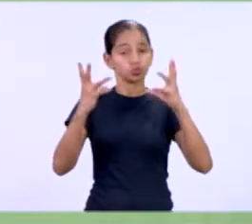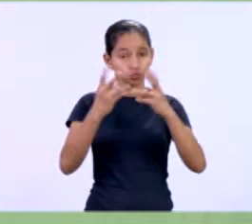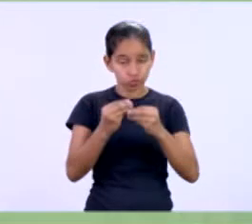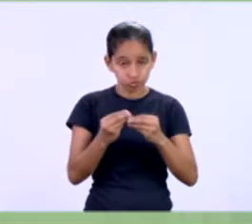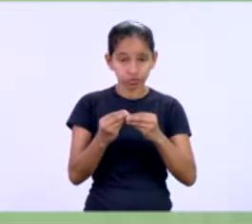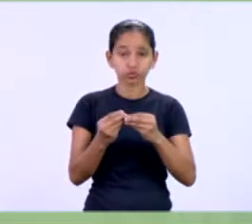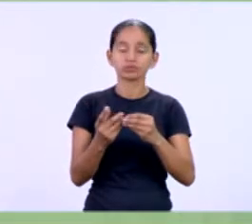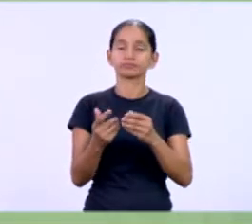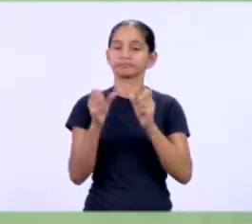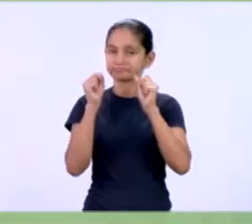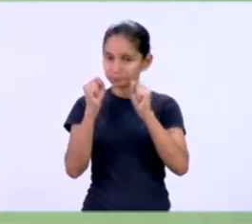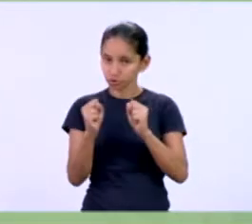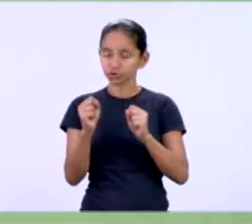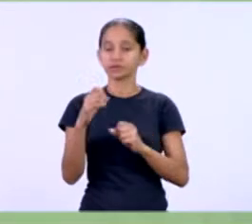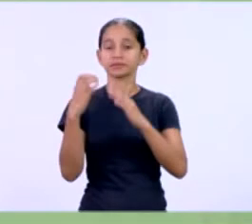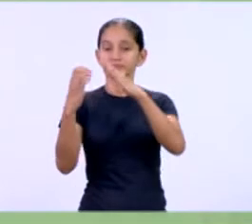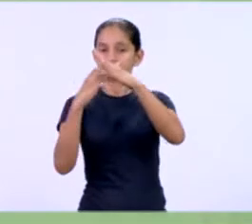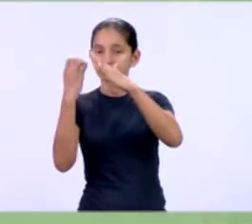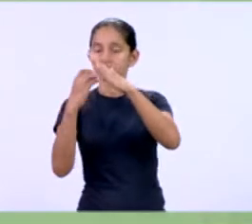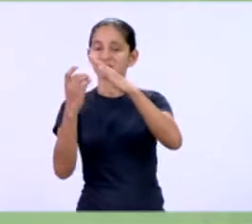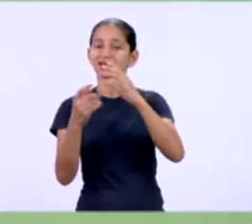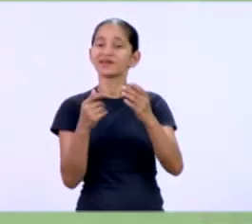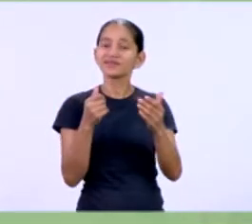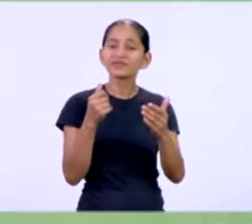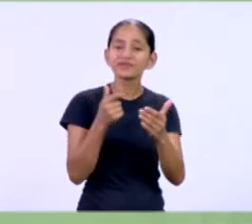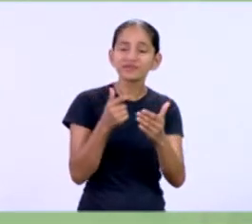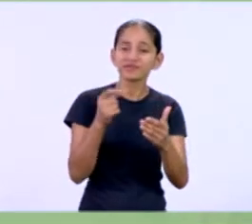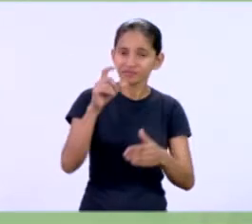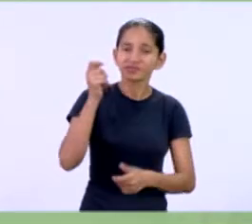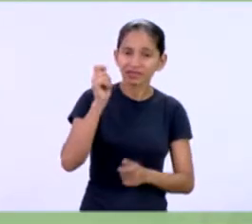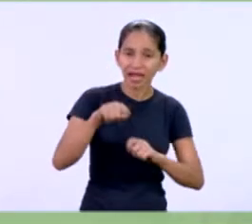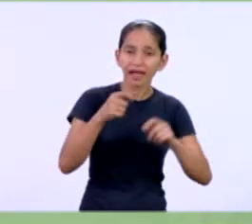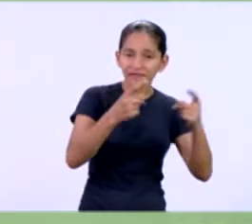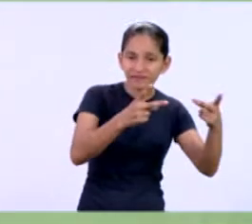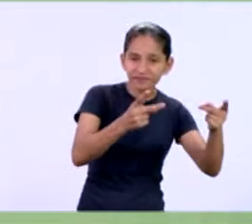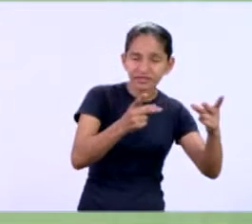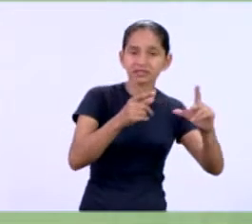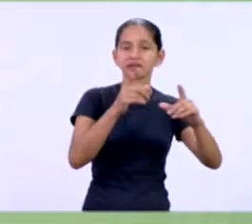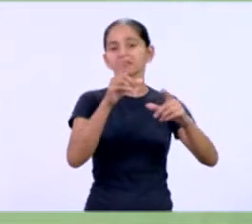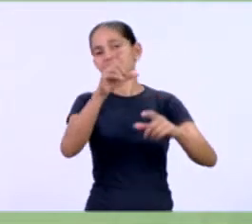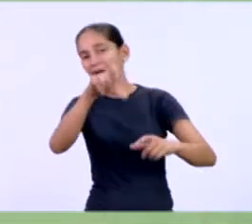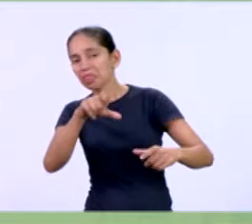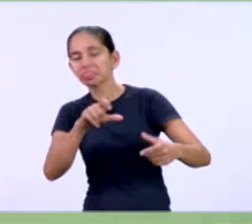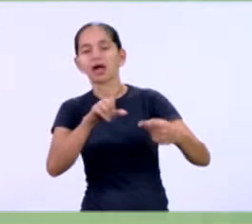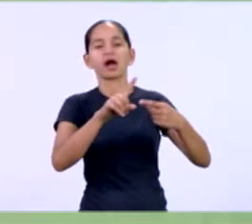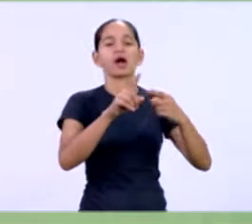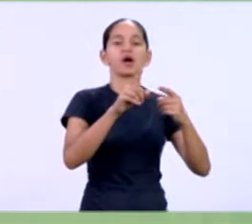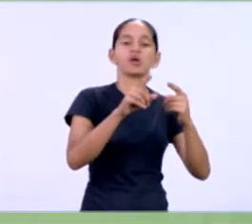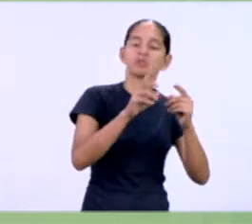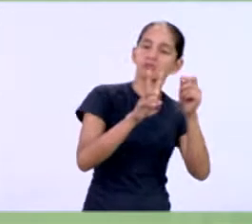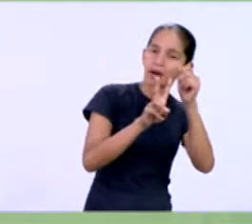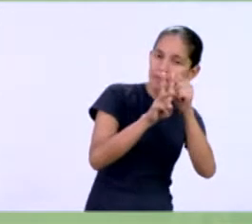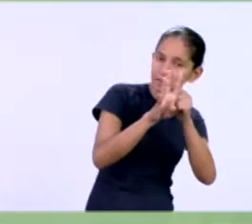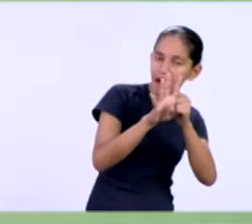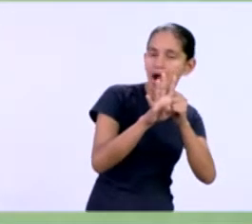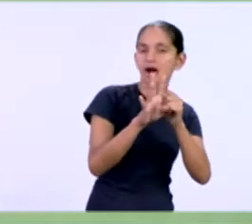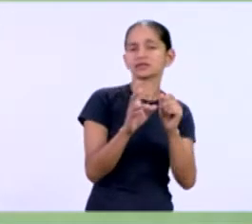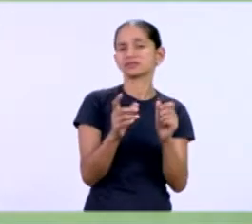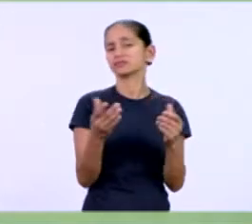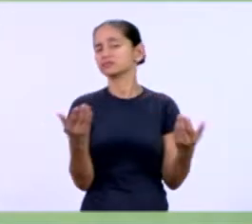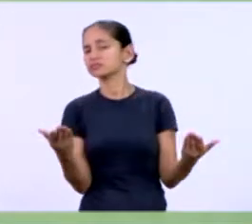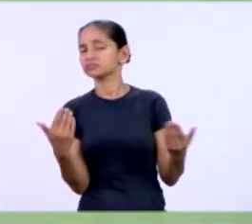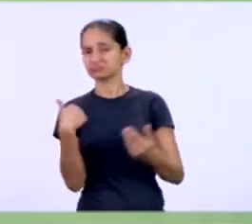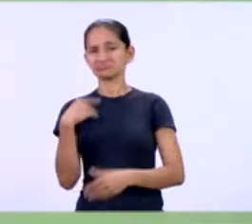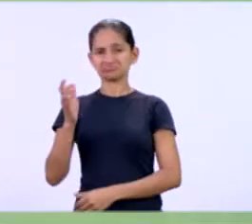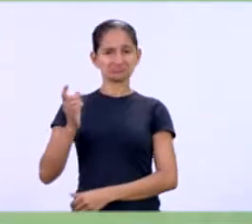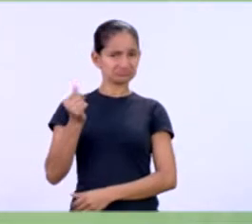a prazo precisa de recursos para financiar seus clientes. Estou vendendo a prazo, a